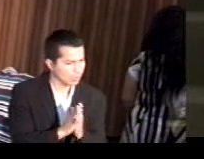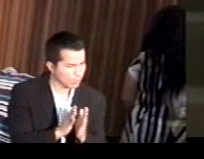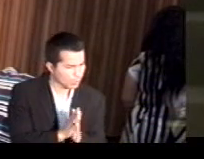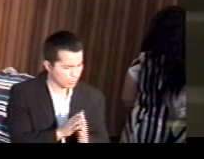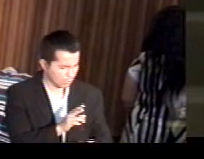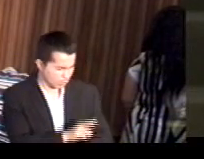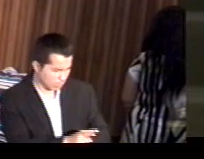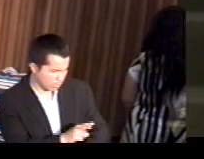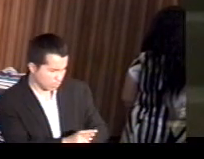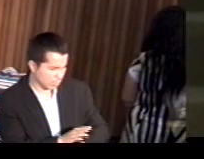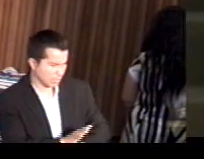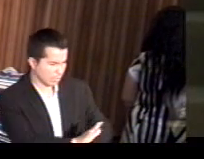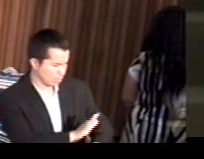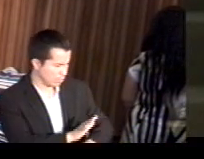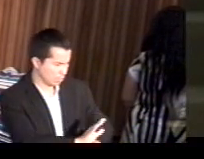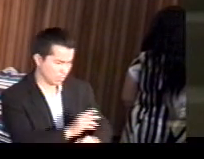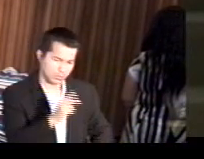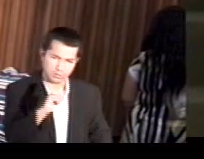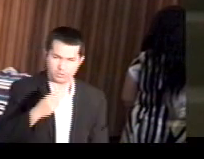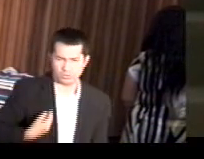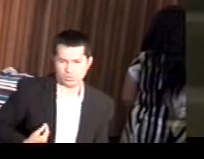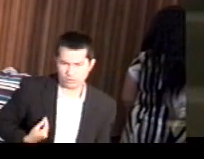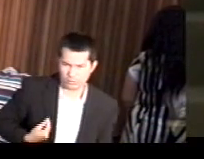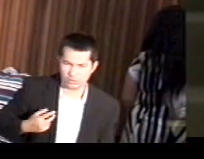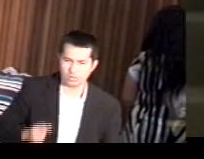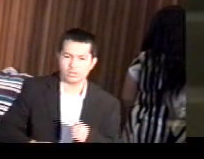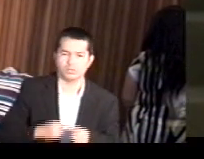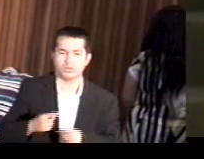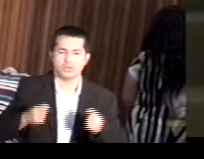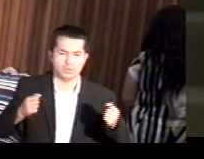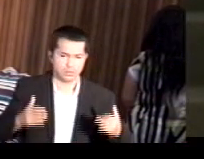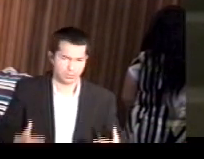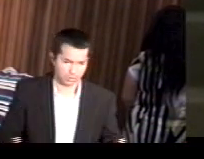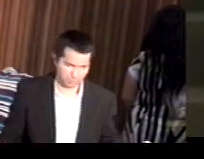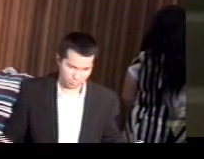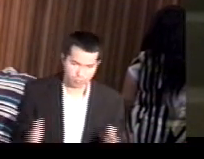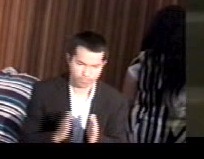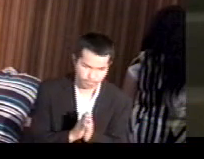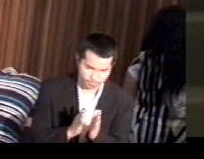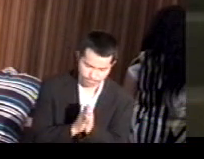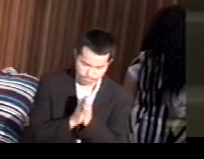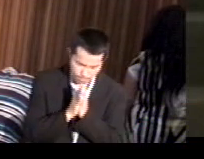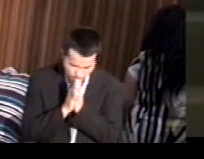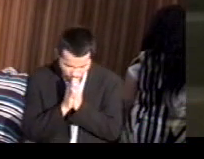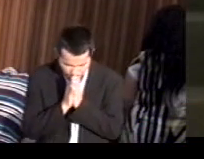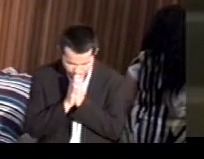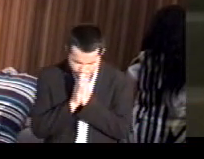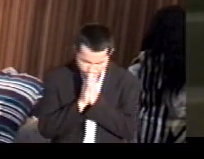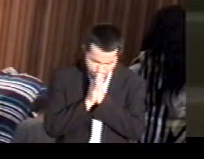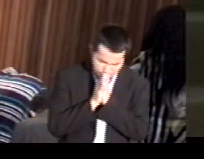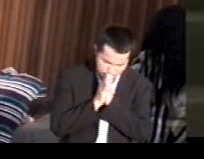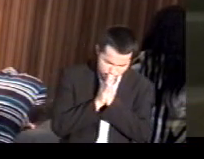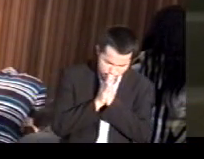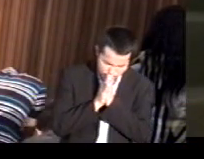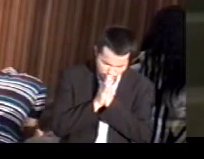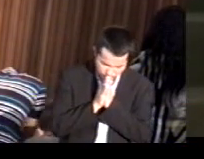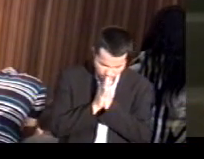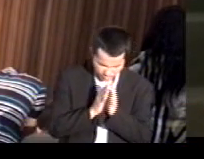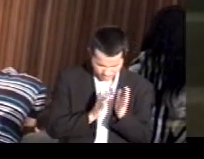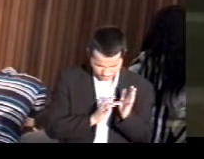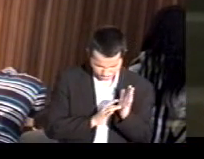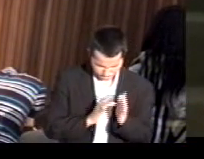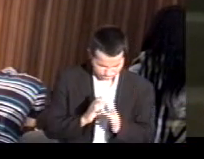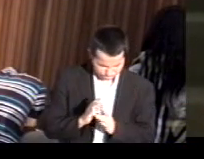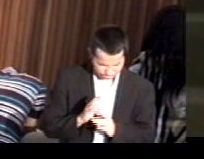vida, mas eu vou te explicar depois. Senhor Jesus, aqui estão os teus filhinhos amados. Eu